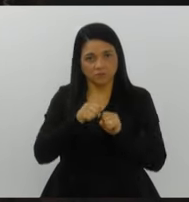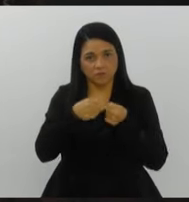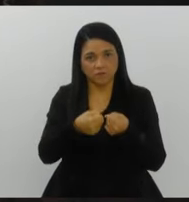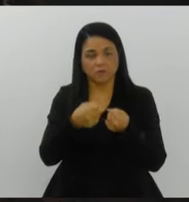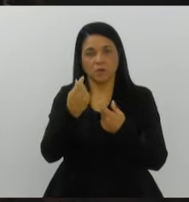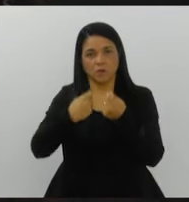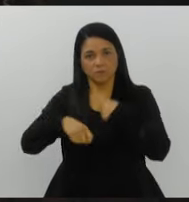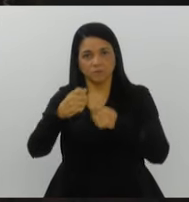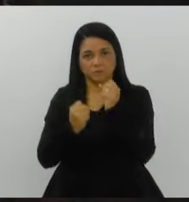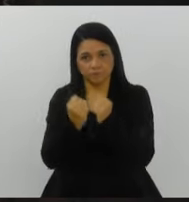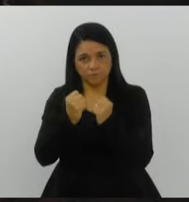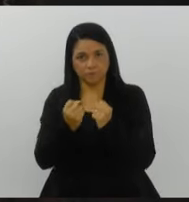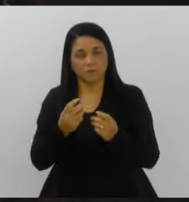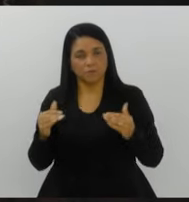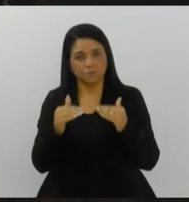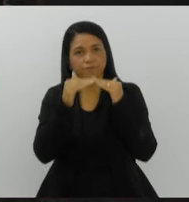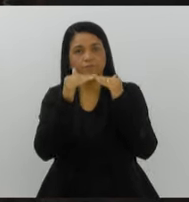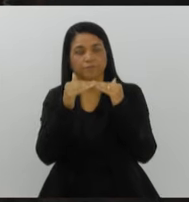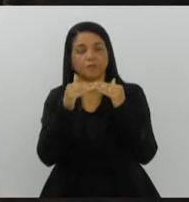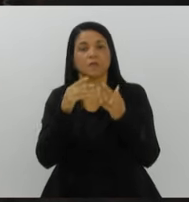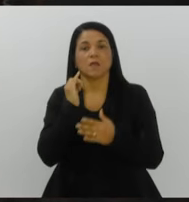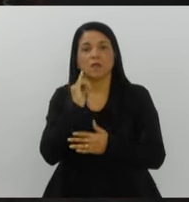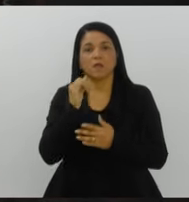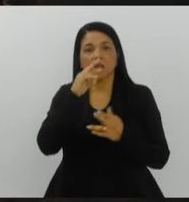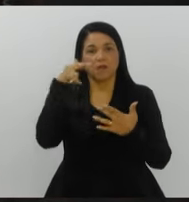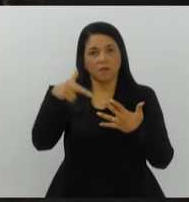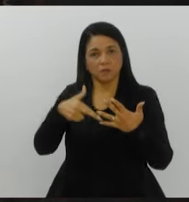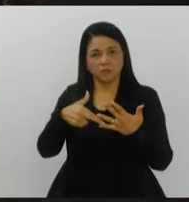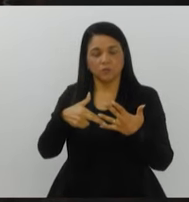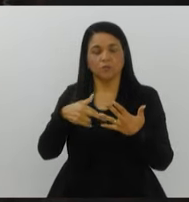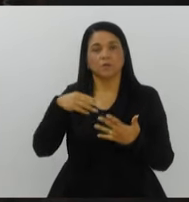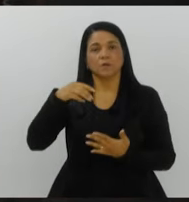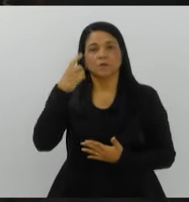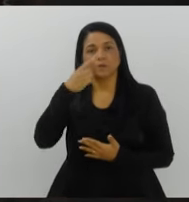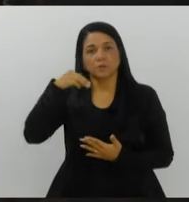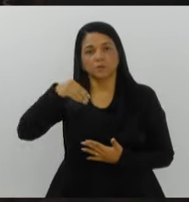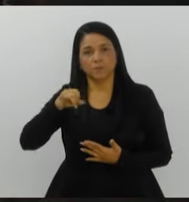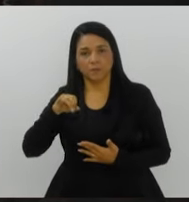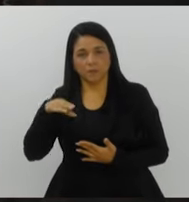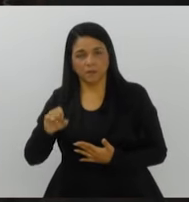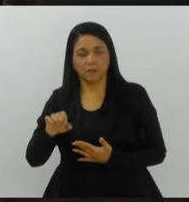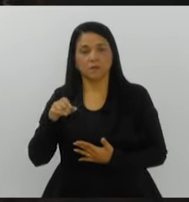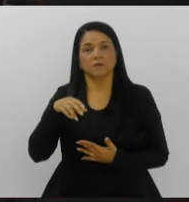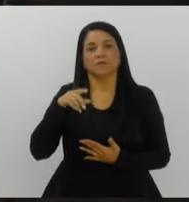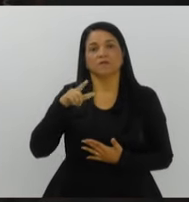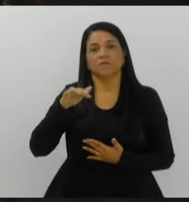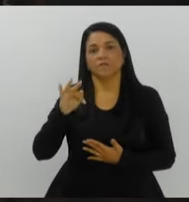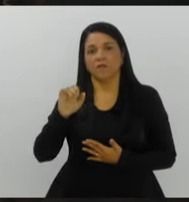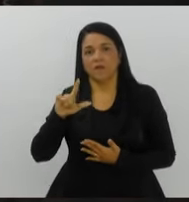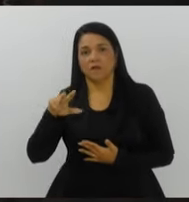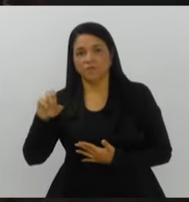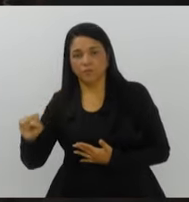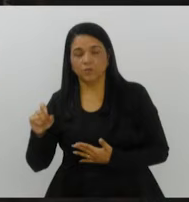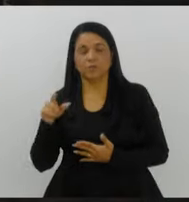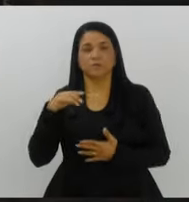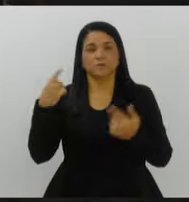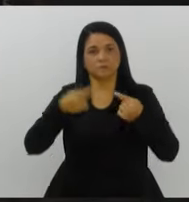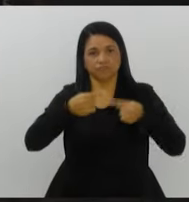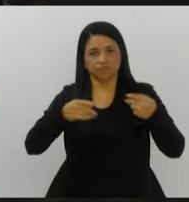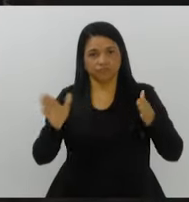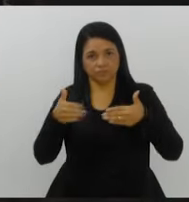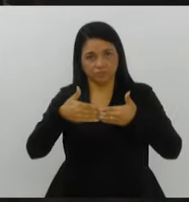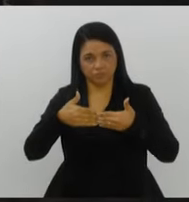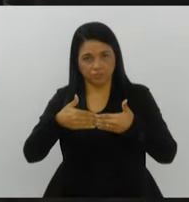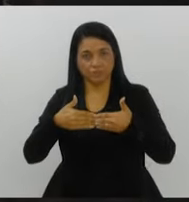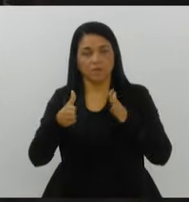e Comércio, favorável. Relatores, deputado Carlos Mingo, Flávio Serafim e Sérgio Jordão. Em discussão, não havendo quem queira discutir, encerrada a discussão,